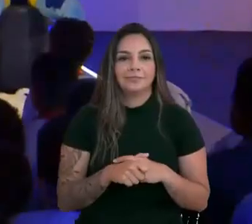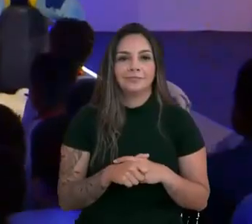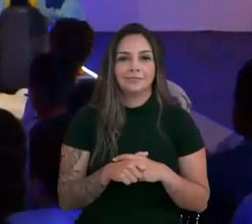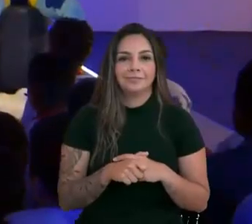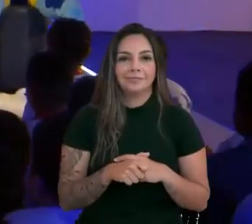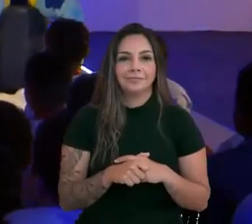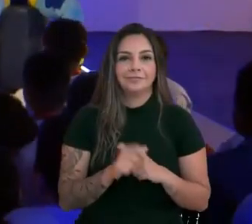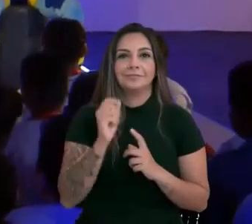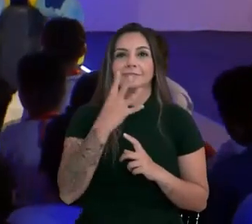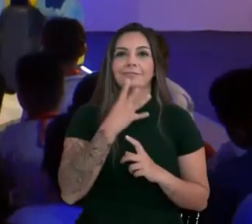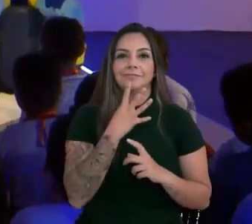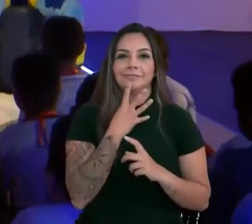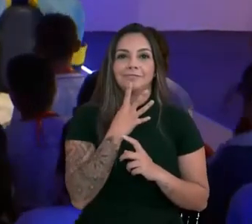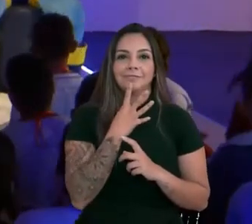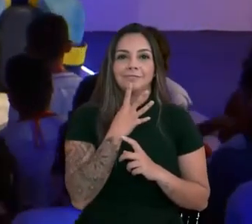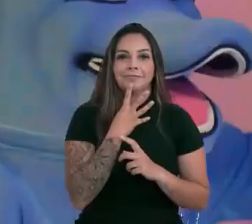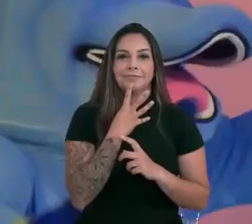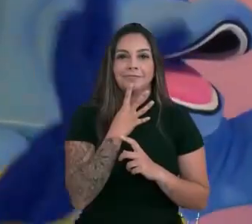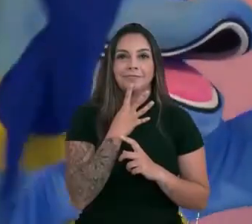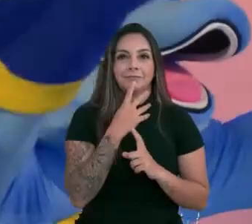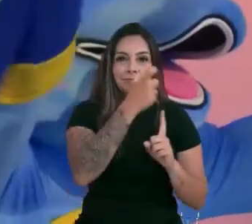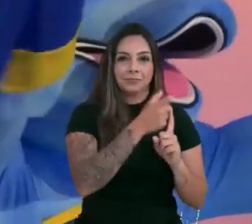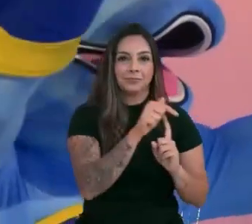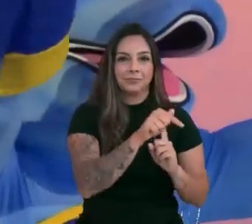conhece esse personagem?